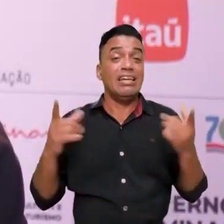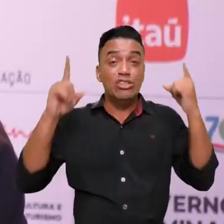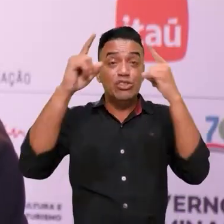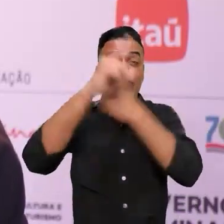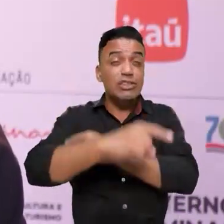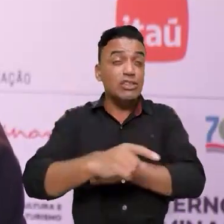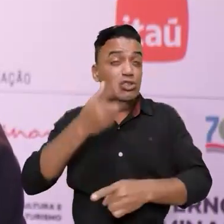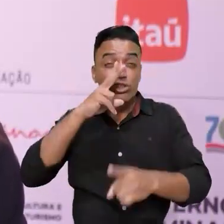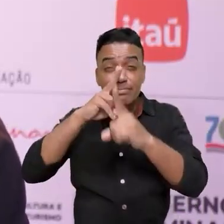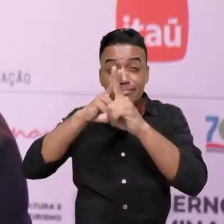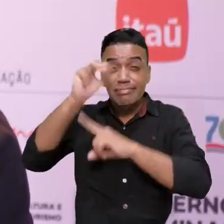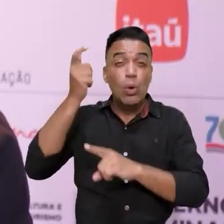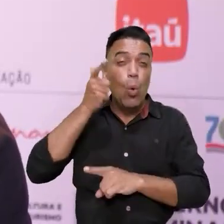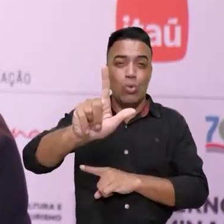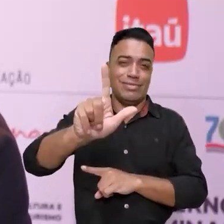caros,